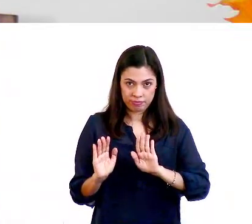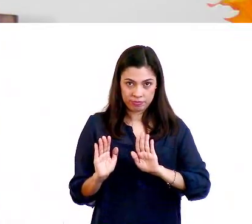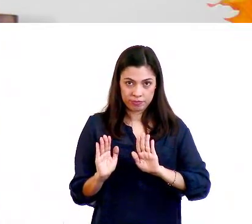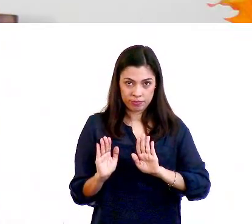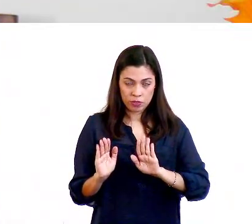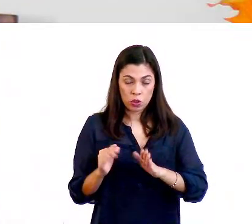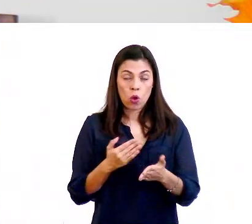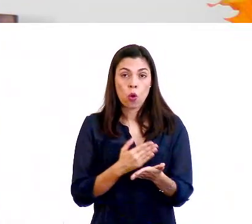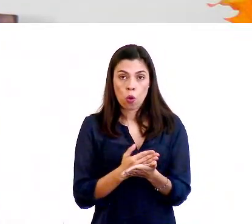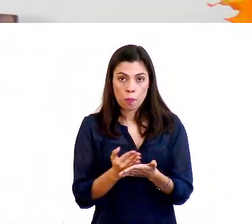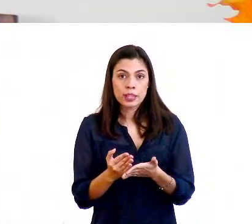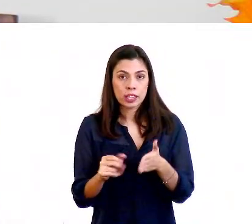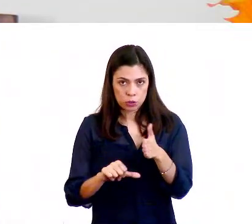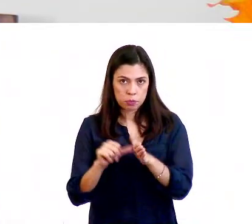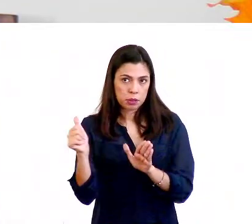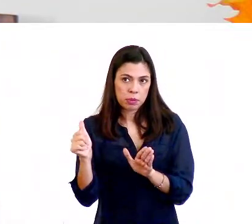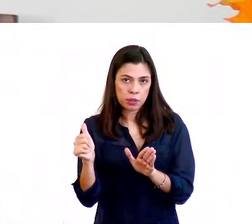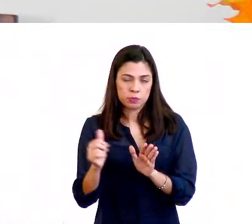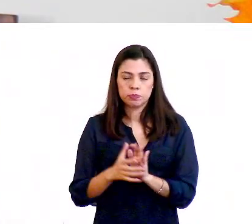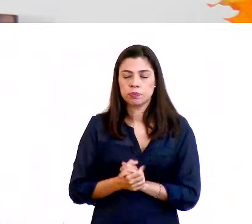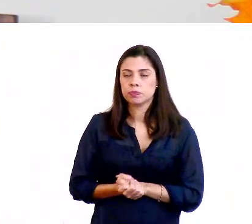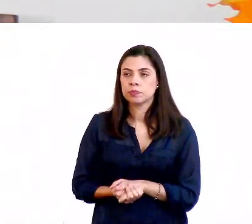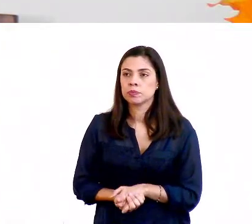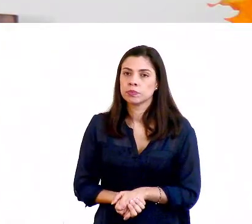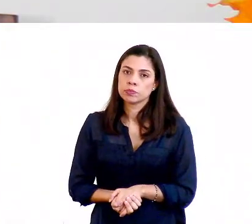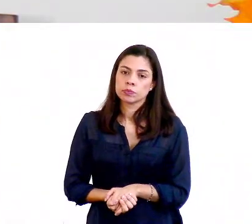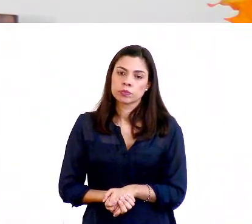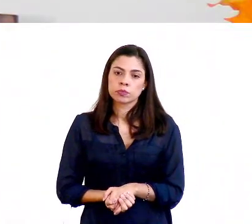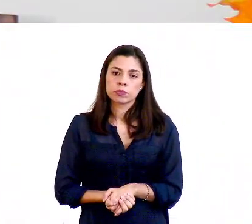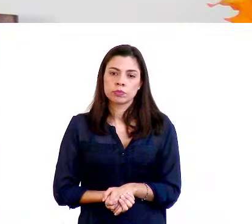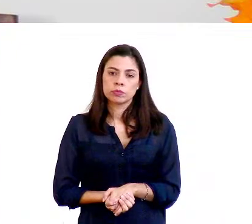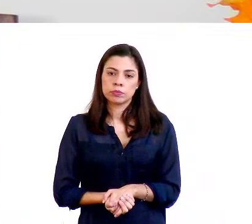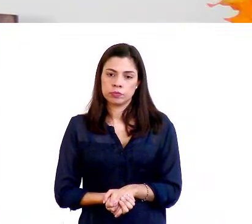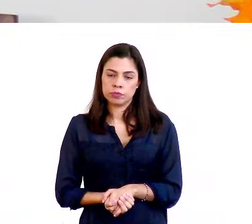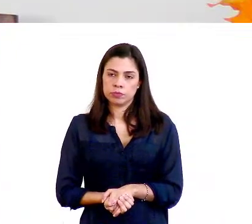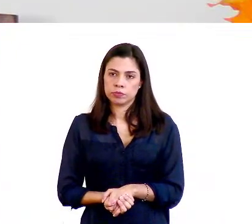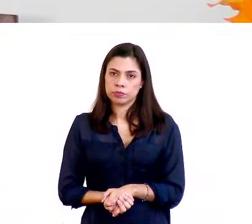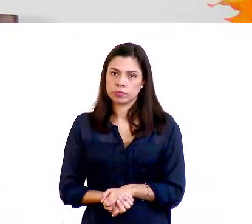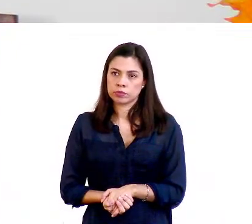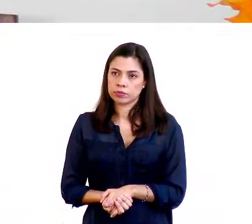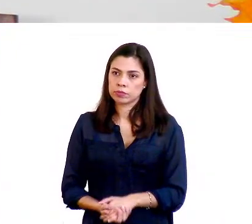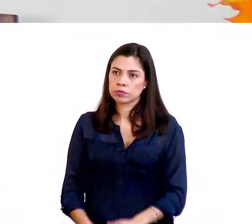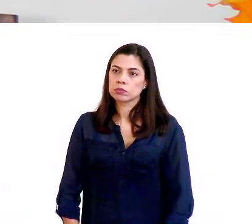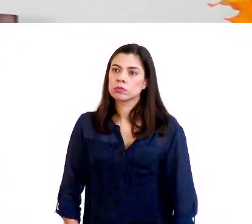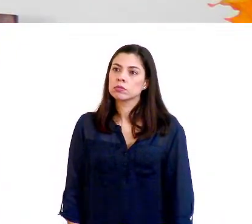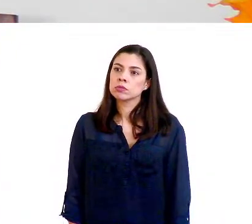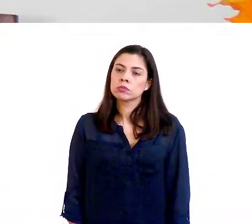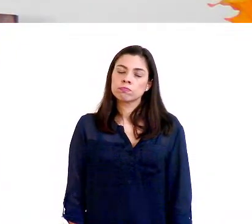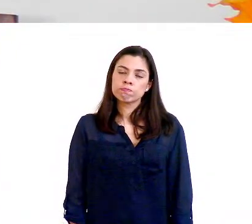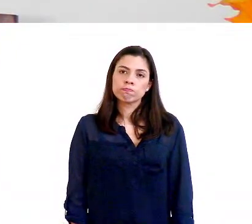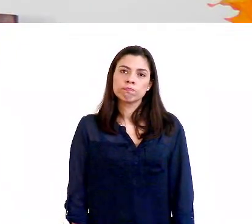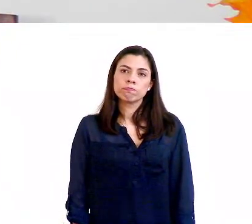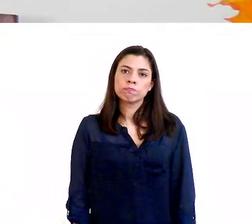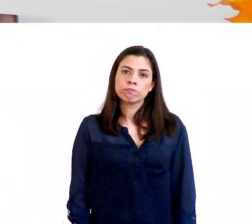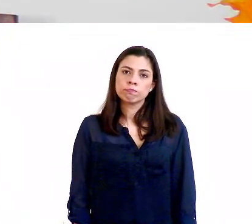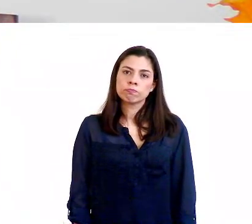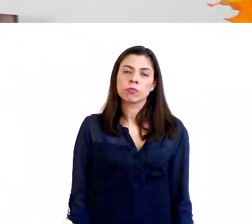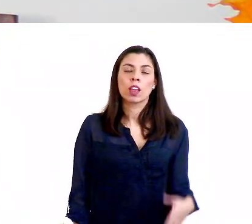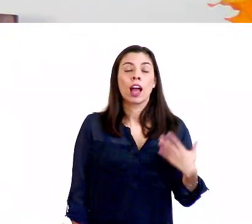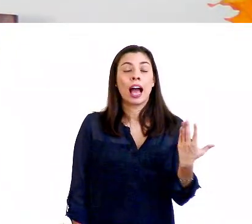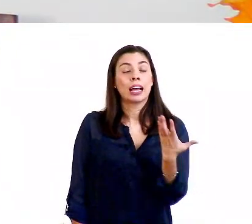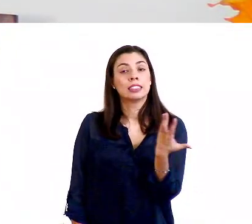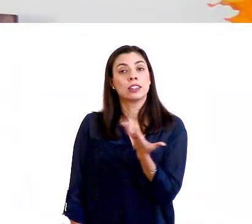mas é necessário e é importante sim. Nós sabemos que a nossa salvação não é pelas nossas obras, não é pelo